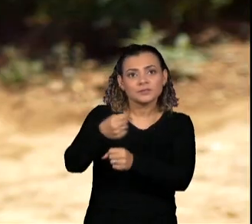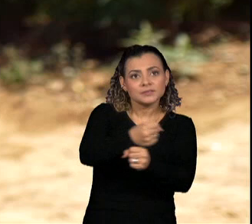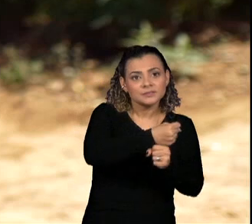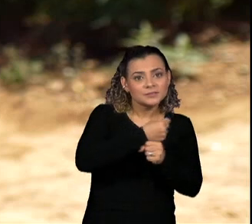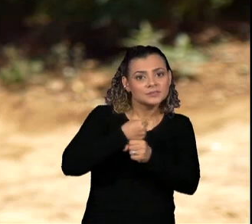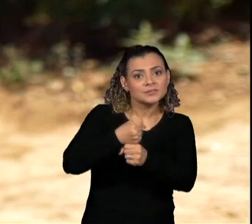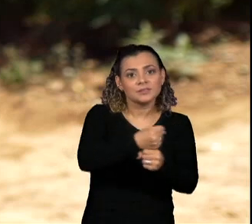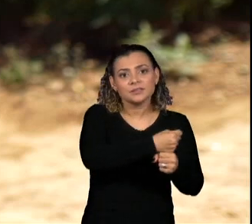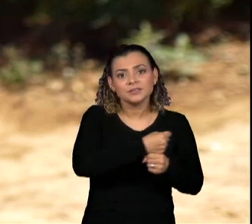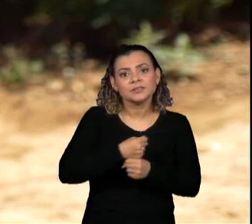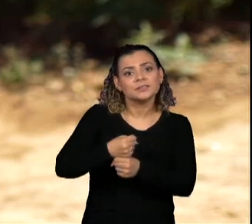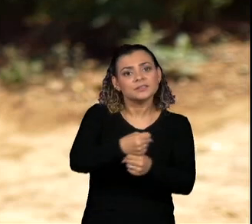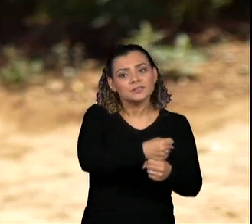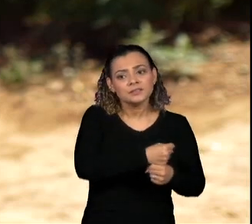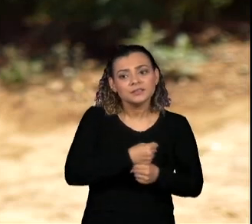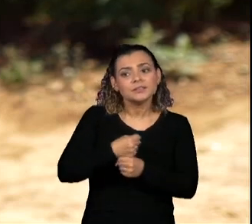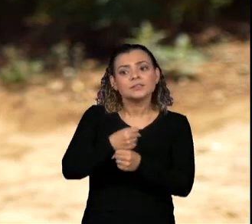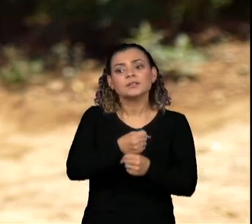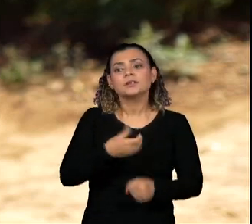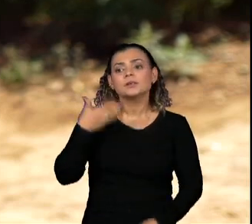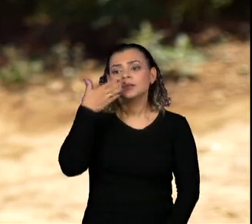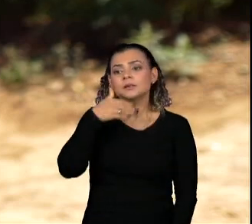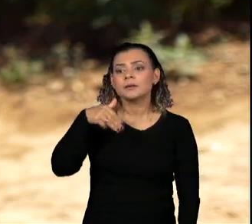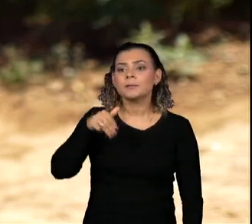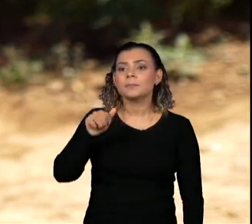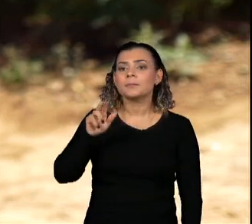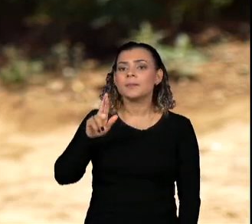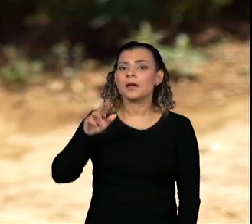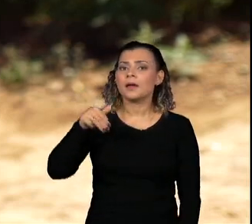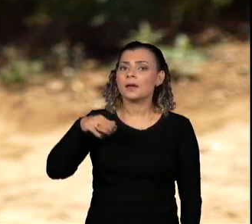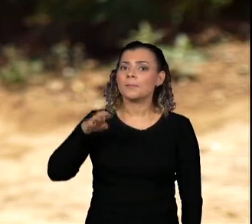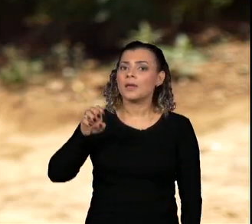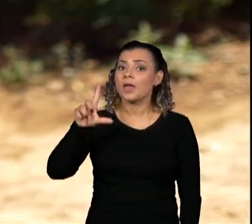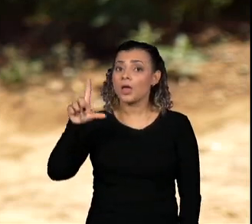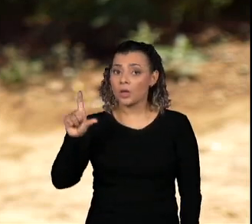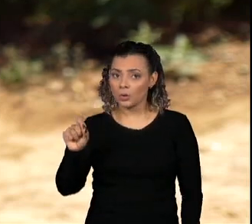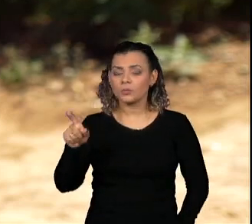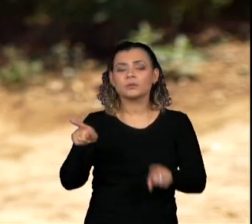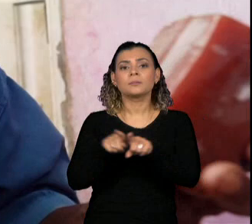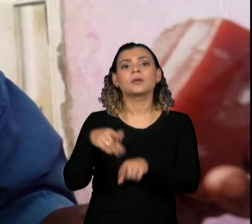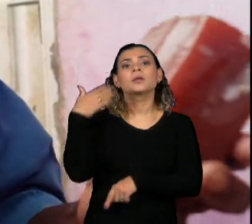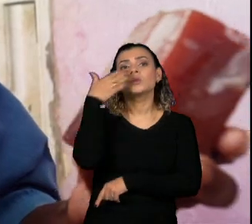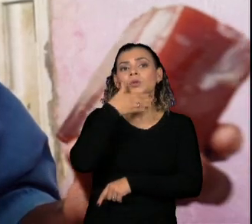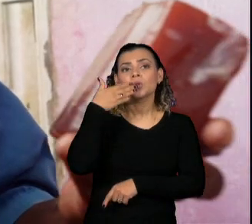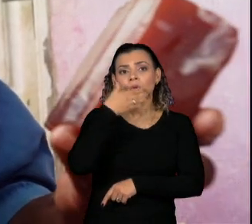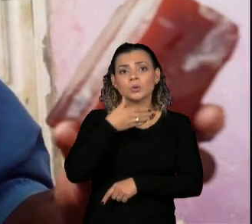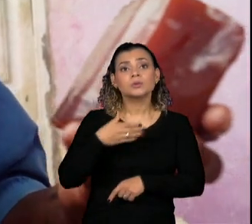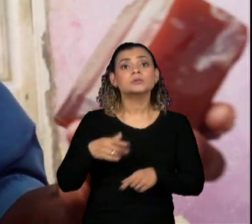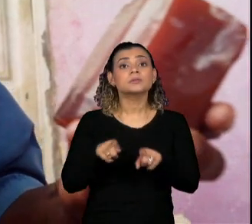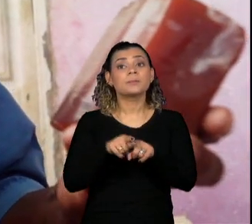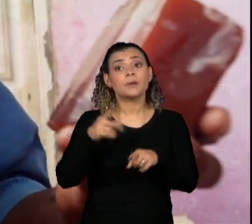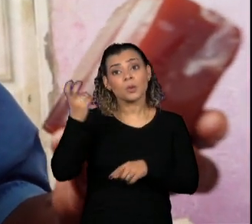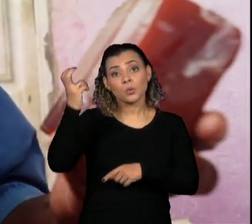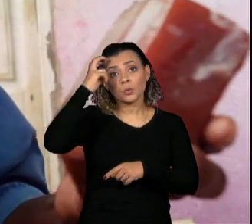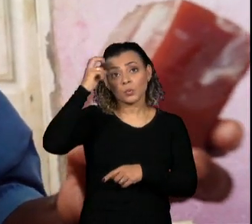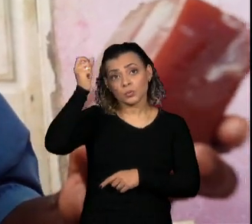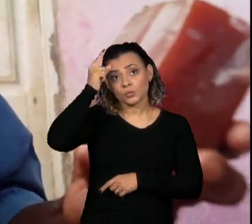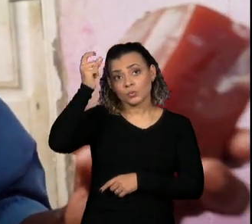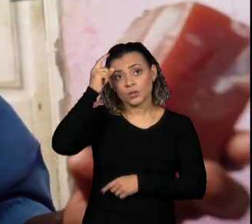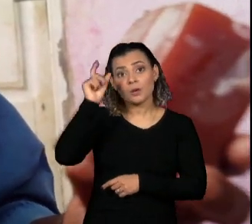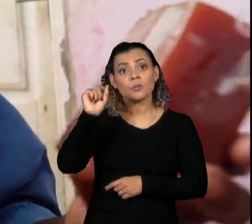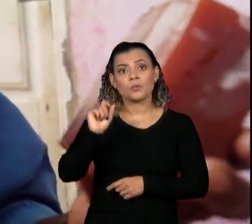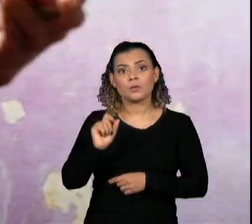marmelo. E é uma fonte de subsistência, né, que é o que dá a renda para a comunidade. Das primeiras culturas nossas é isso aí,